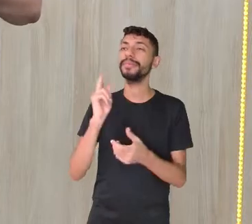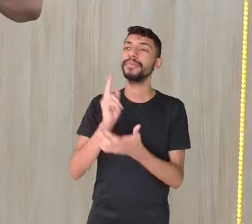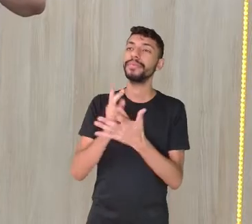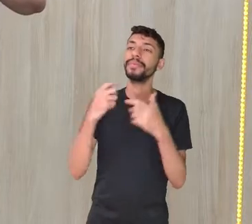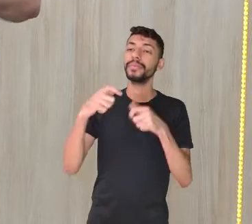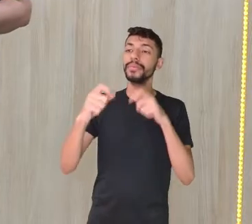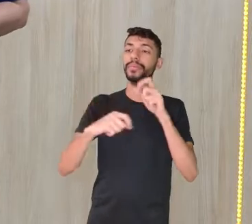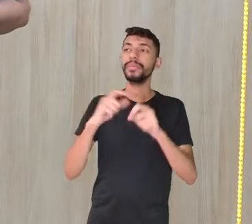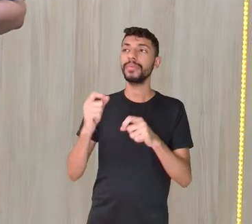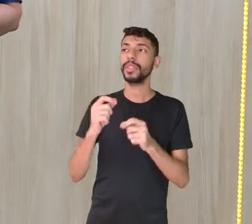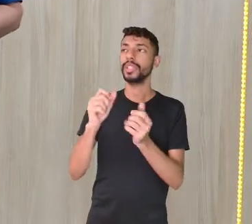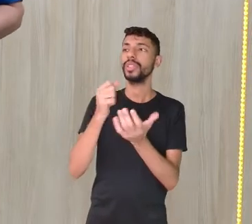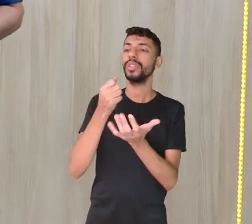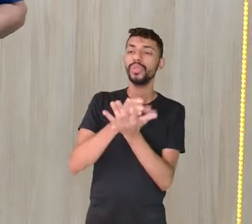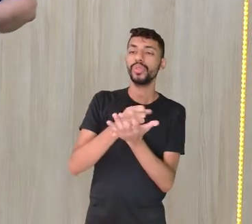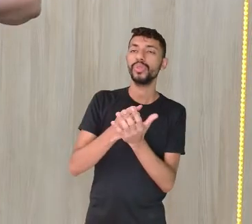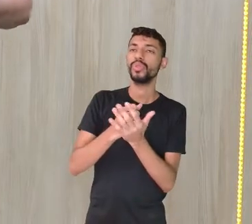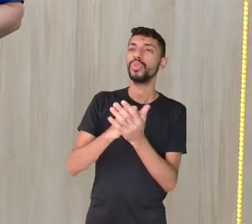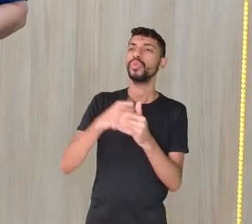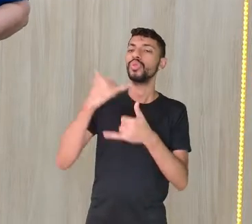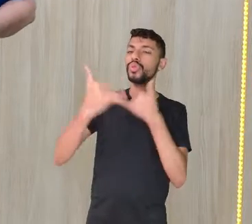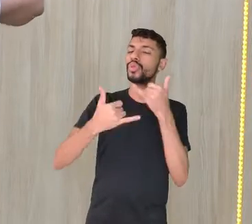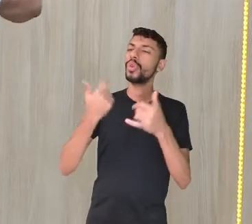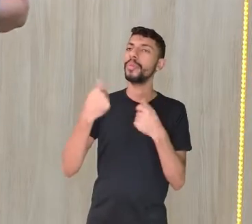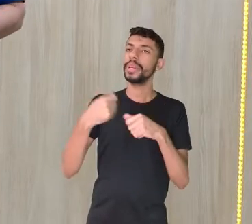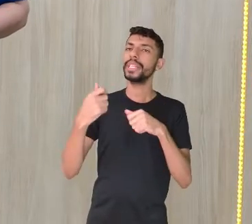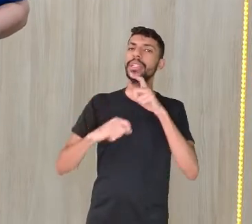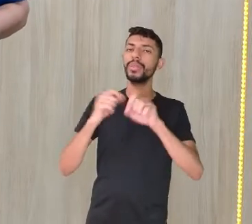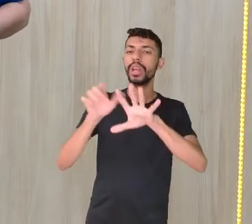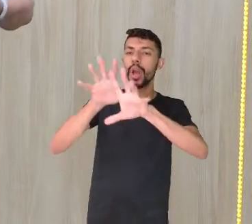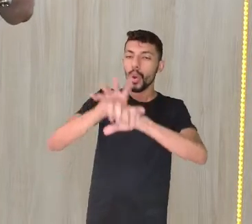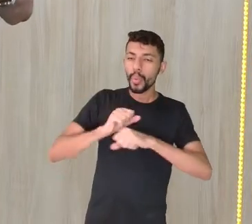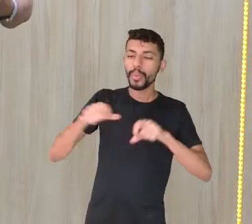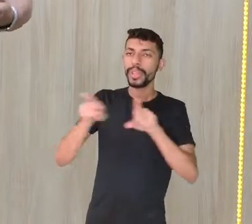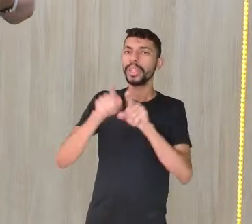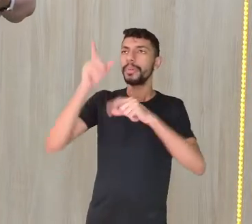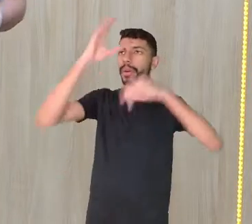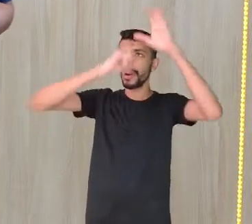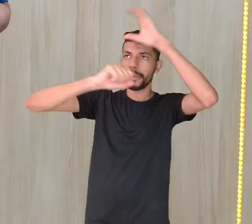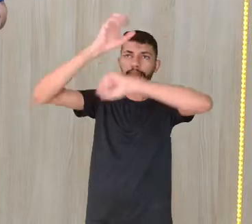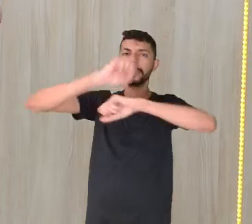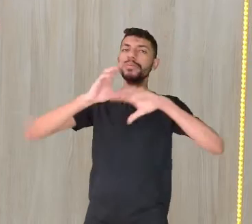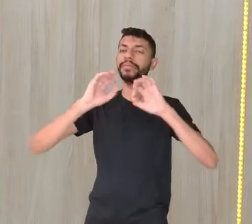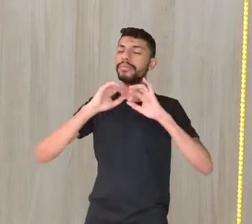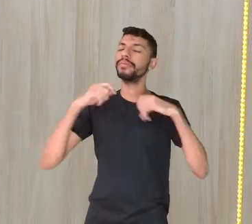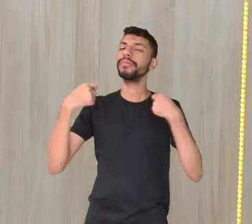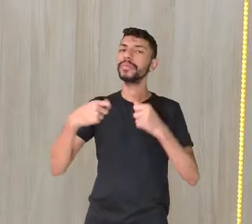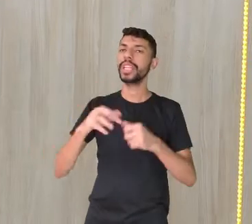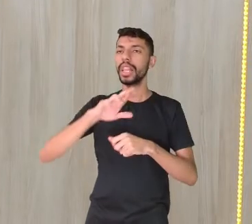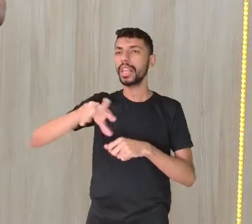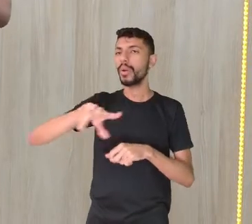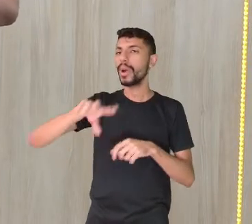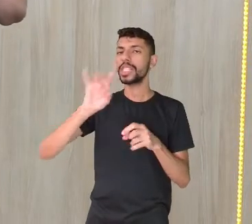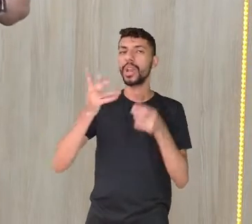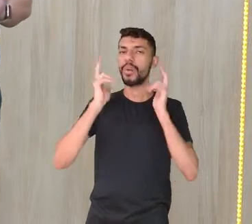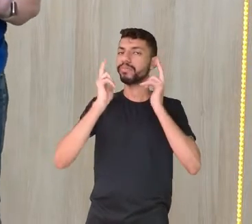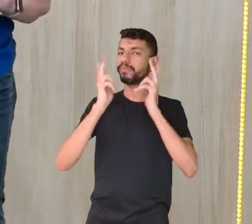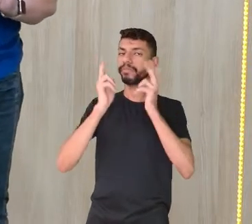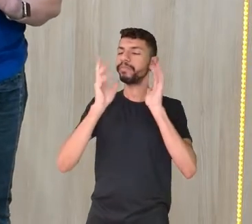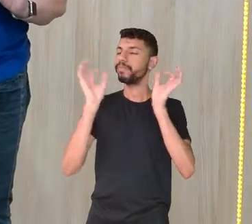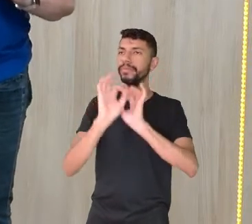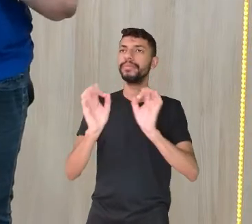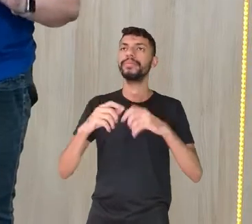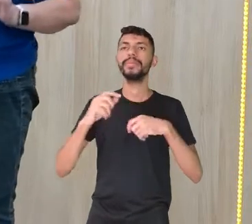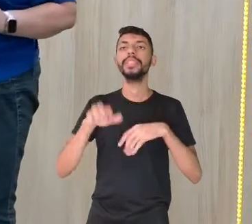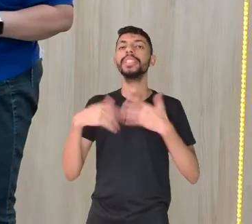que tirar alguma coisa de benefício para a minha aprendizagem, para o meu dia a dia. E não só a questão aí do divertimento. Então, aqui é só um